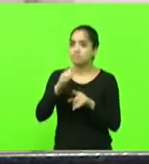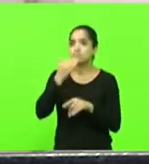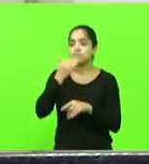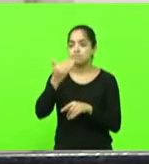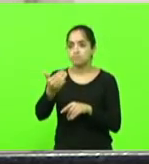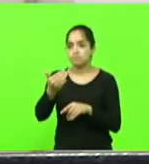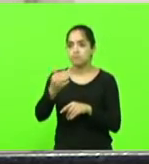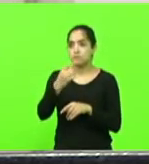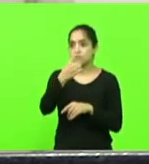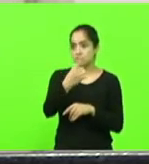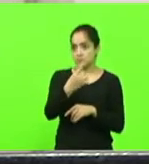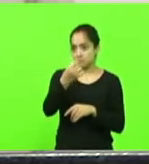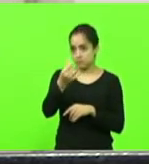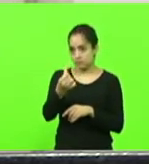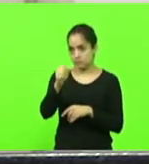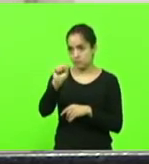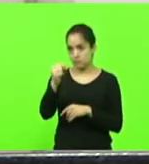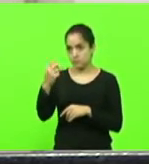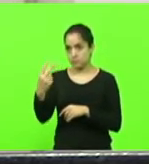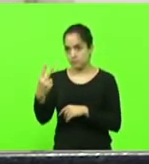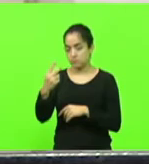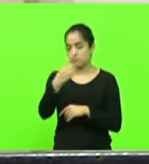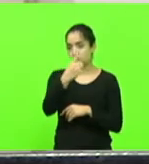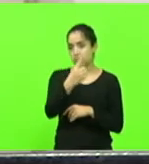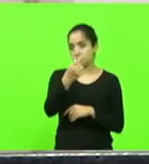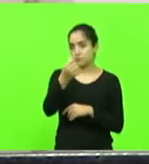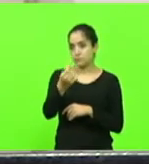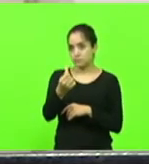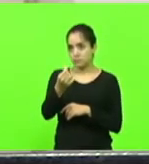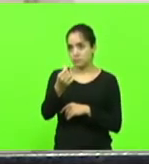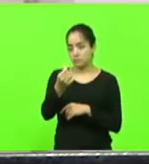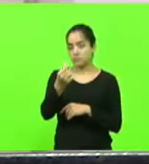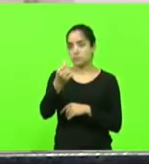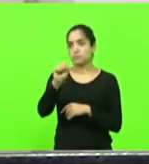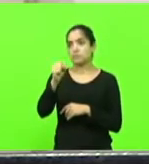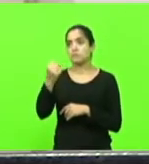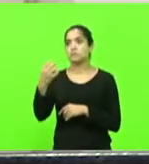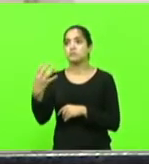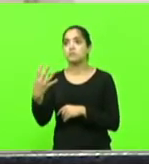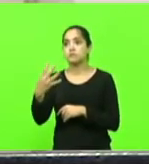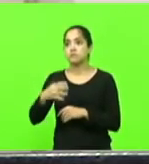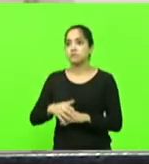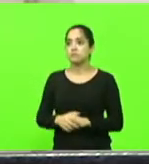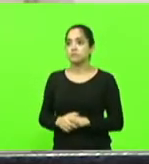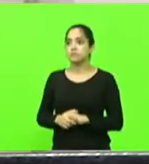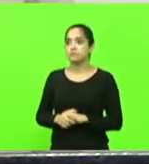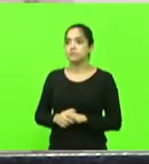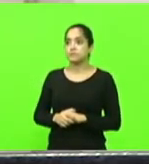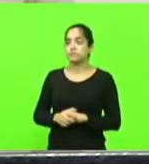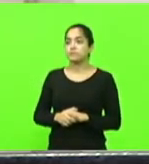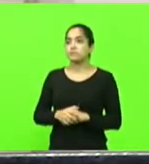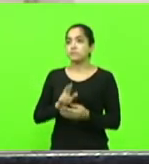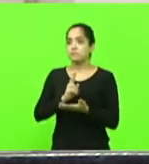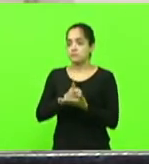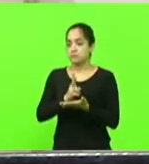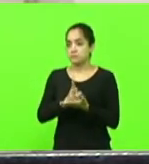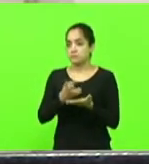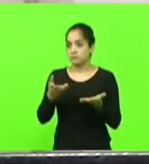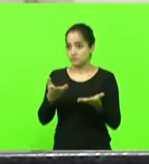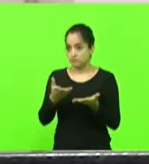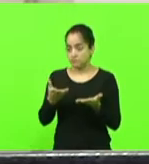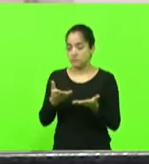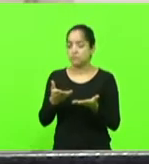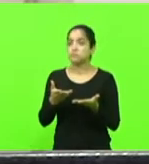números 1682 e 1684/2021. Dando continuidade à ordem do dia, o